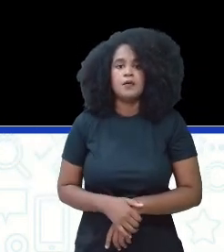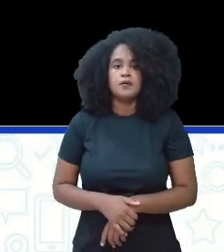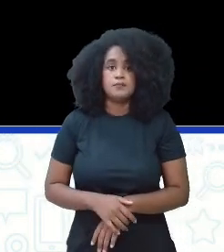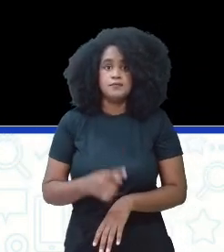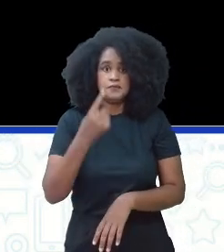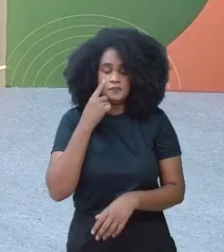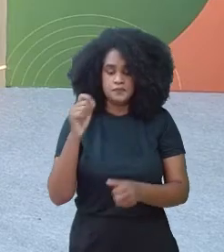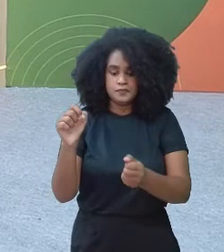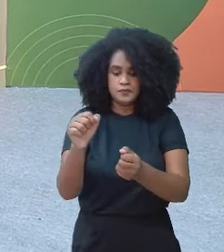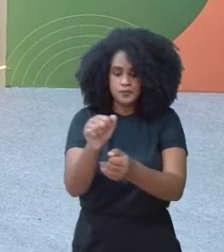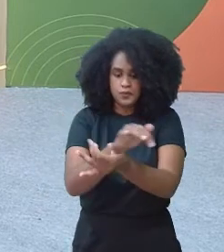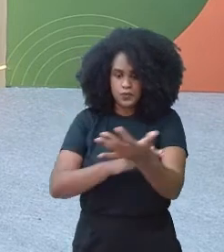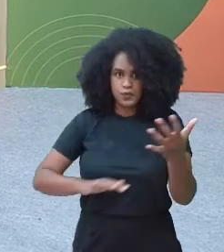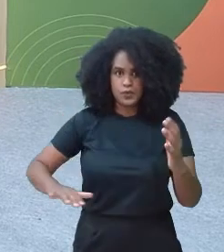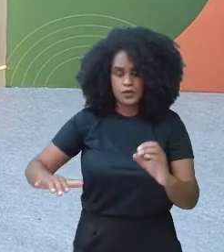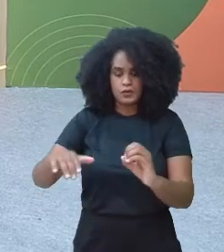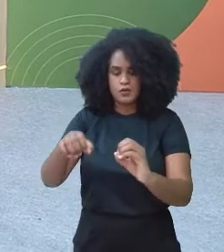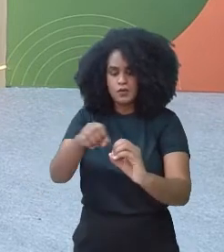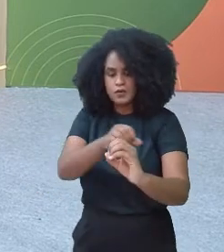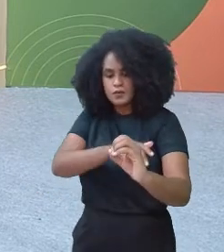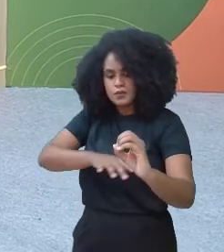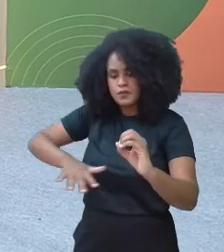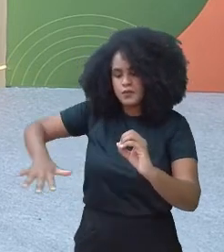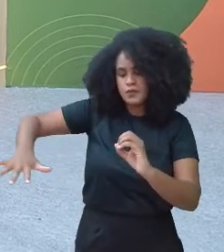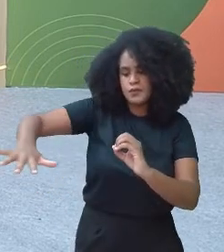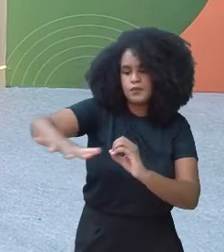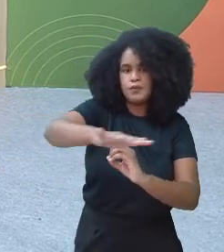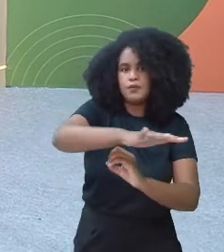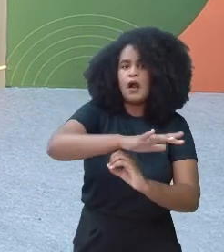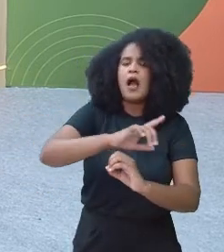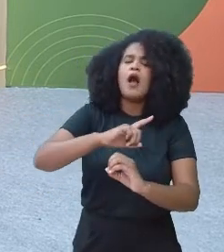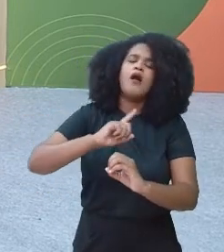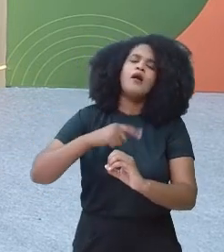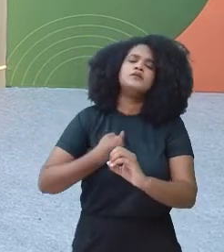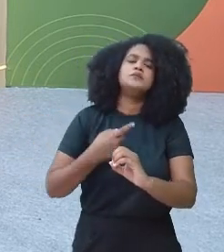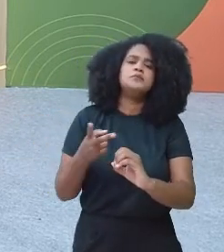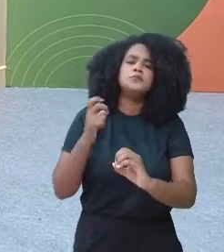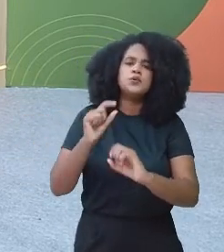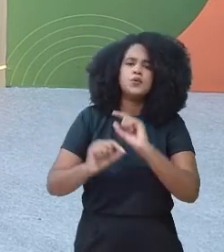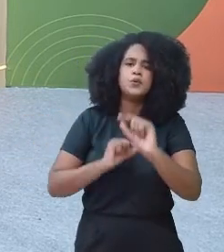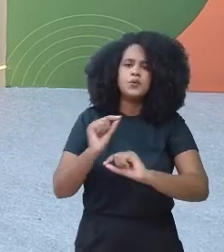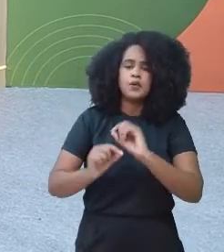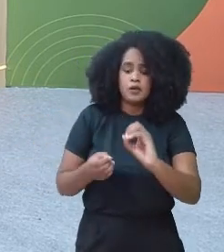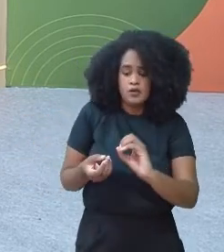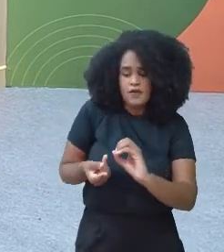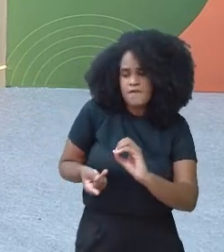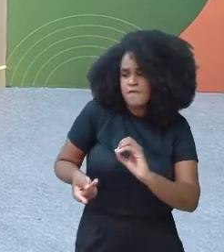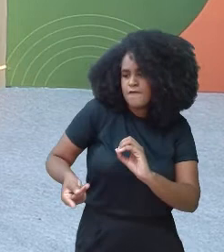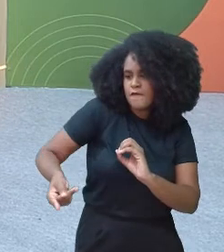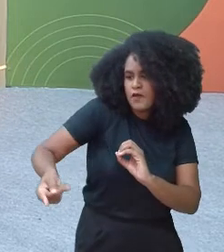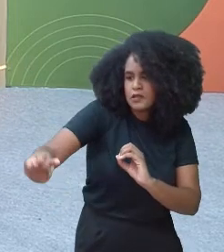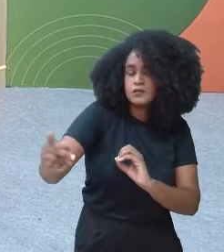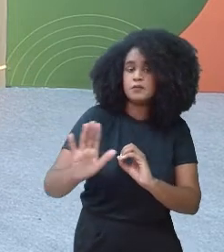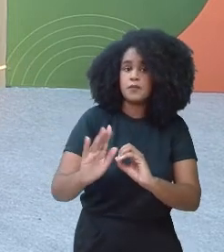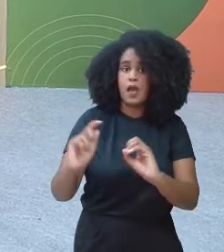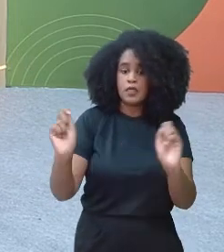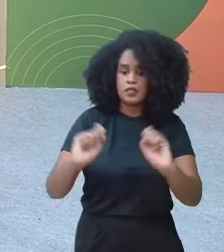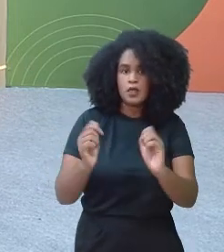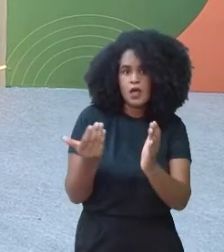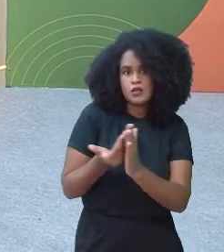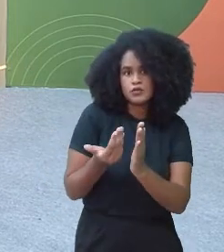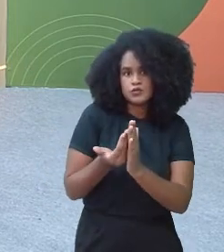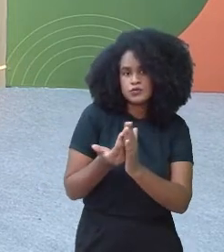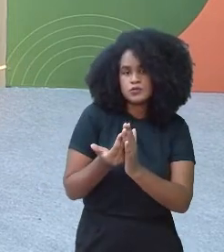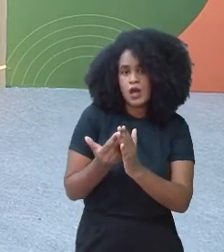até agora a gente tem a ideia de que o universo ele é infinito, né? Mas o que a gente consegue estudar,